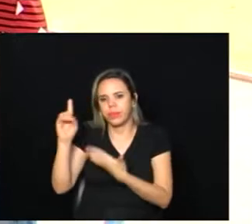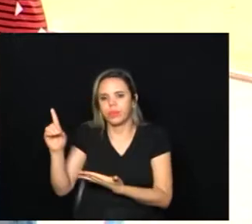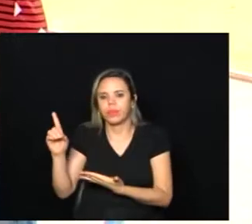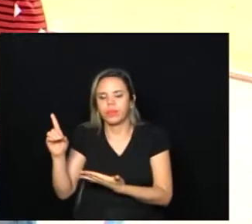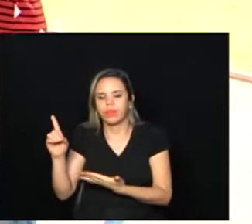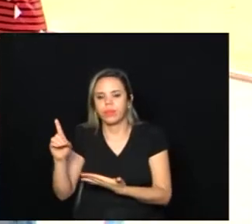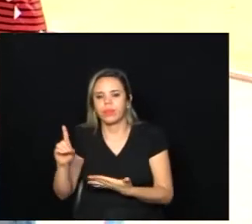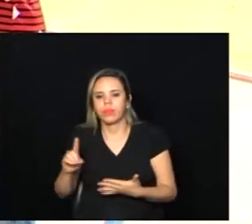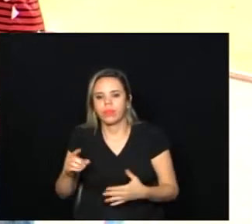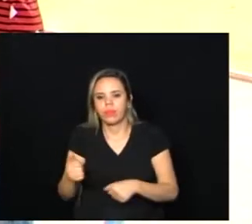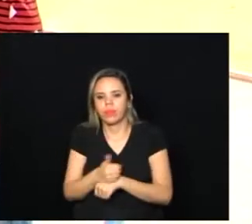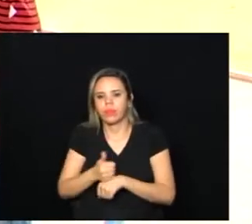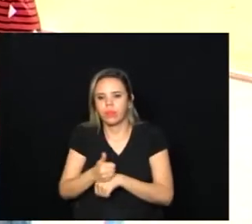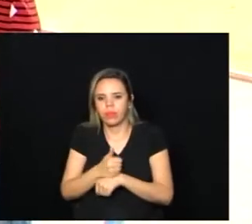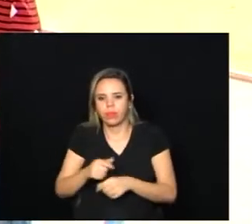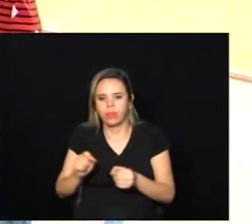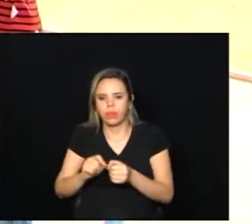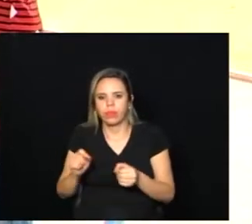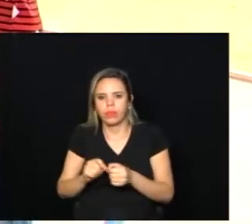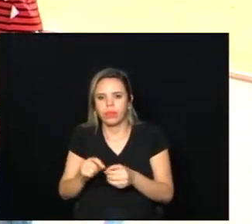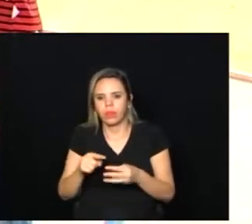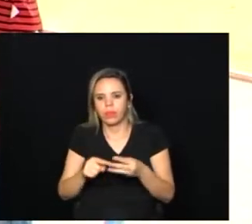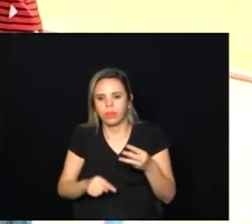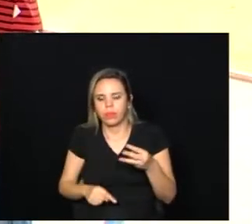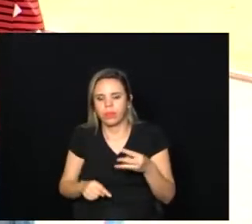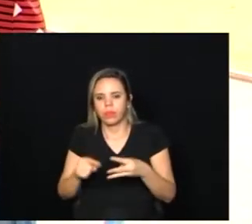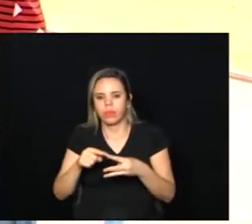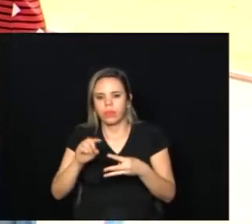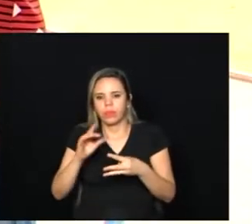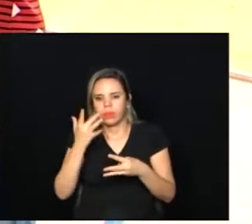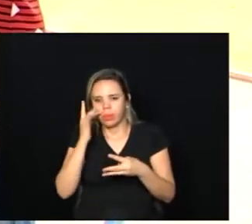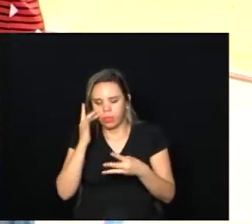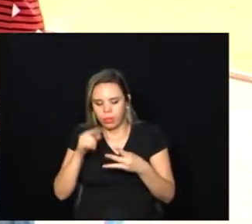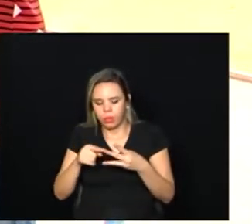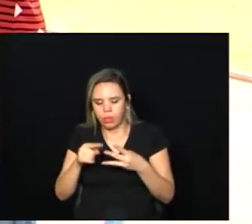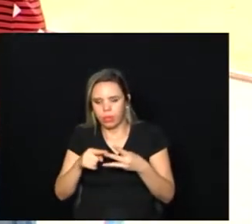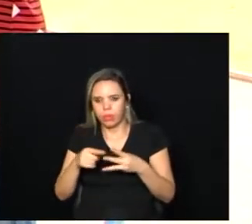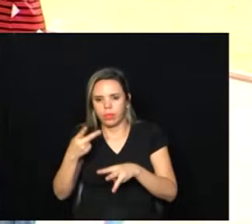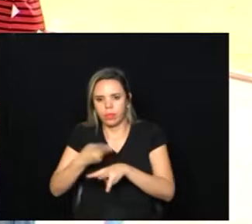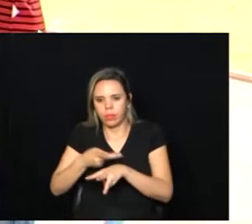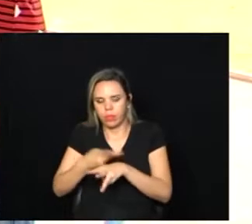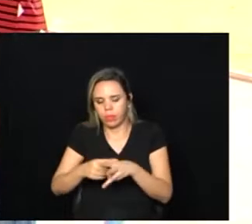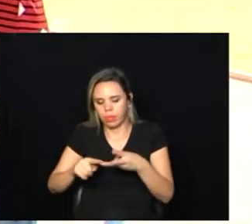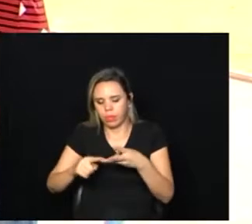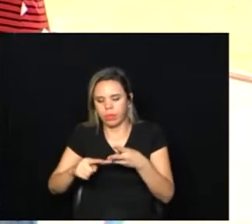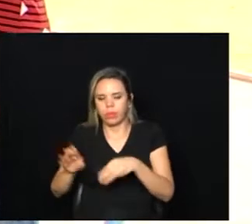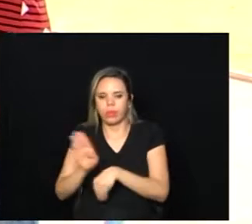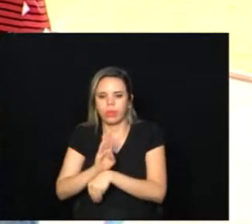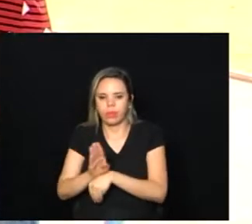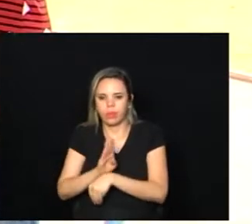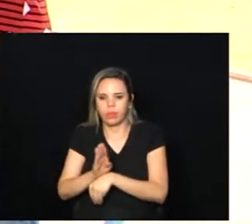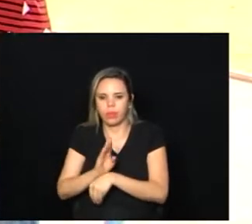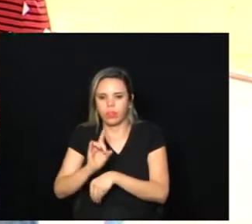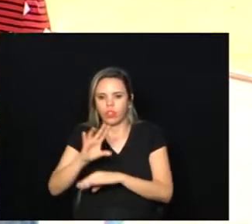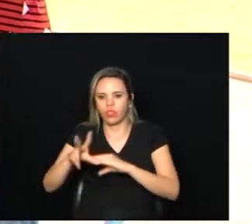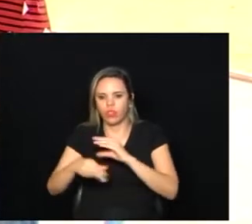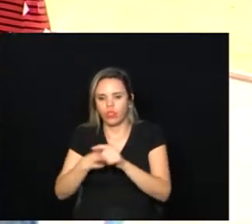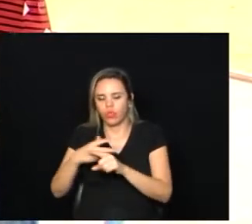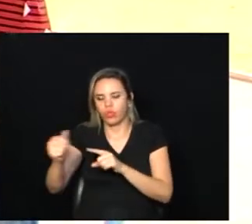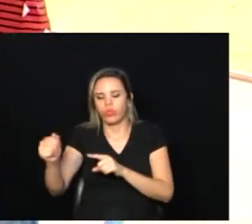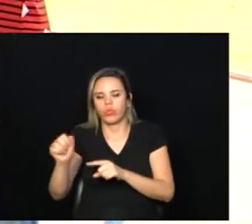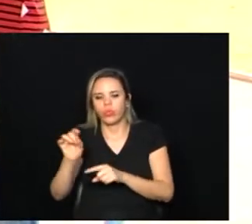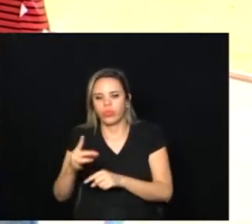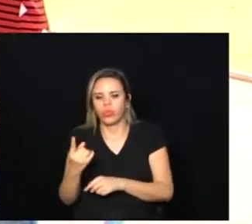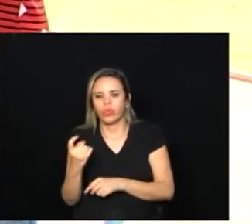em todas as categorias que a gente faz, as 3, né? Que é série ouro, prata e bronze dos nossos campeonatos, só a Copa dos Campeões, que